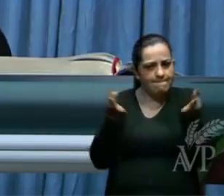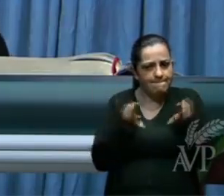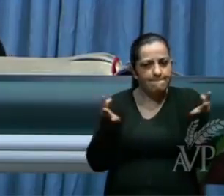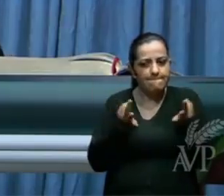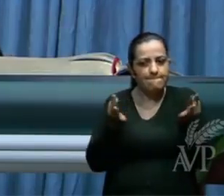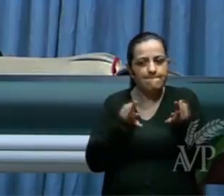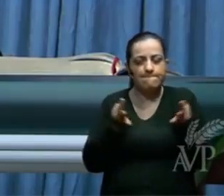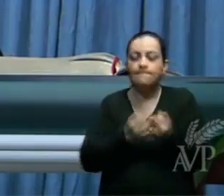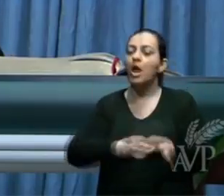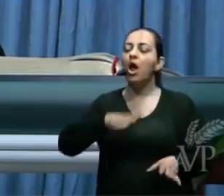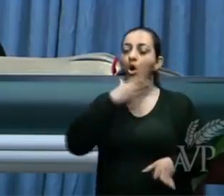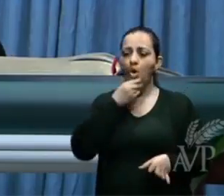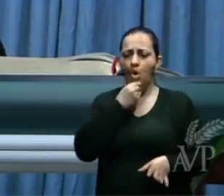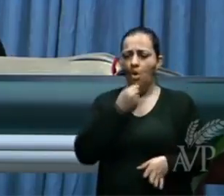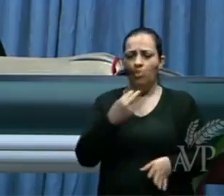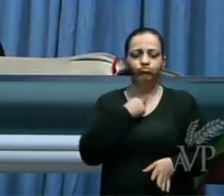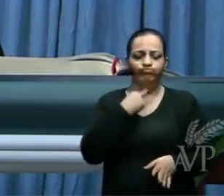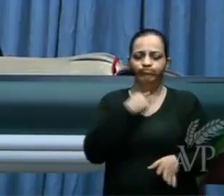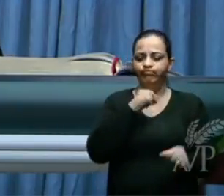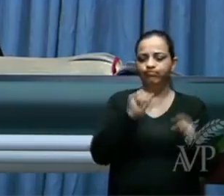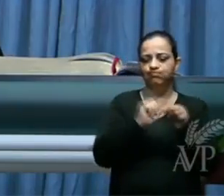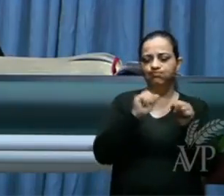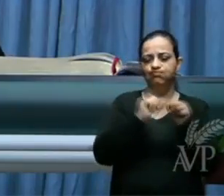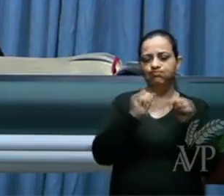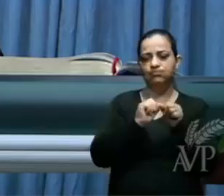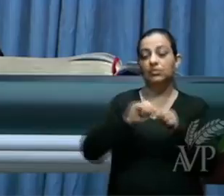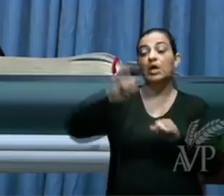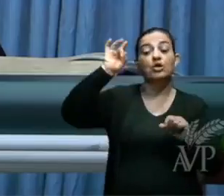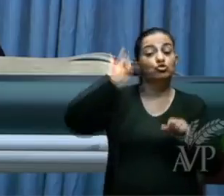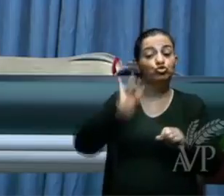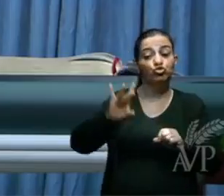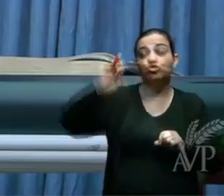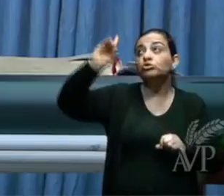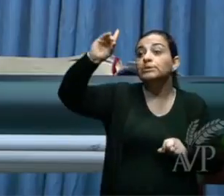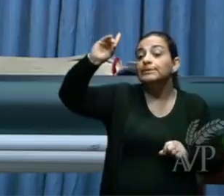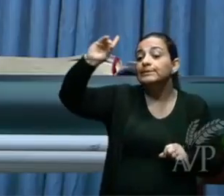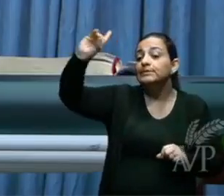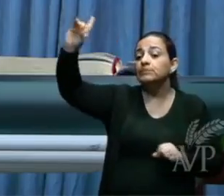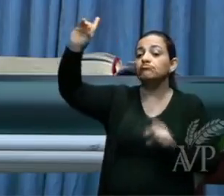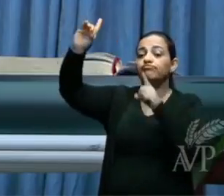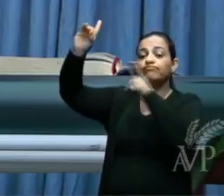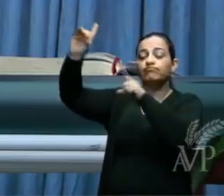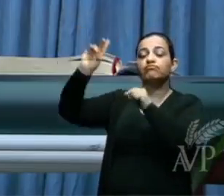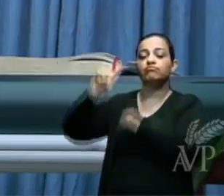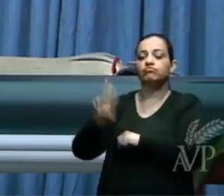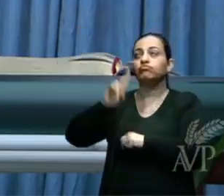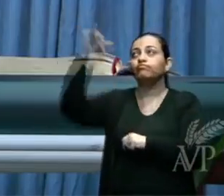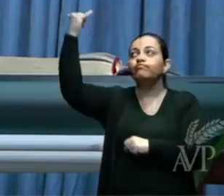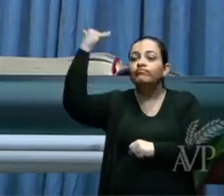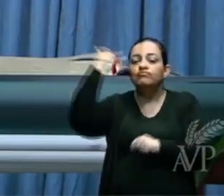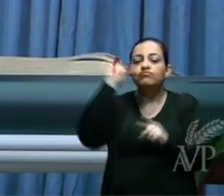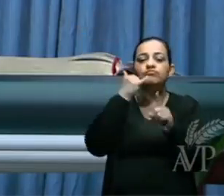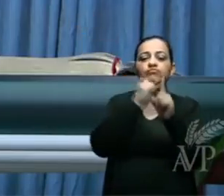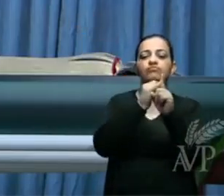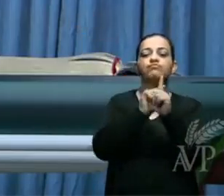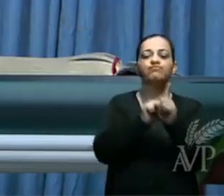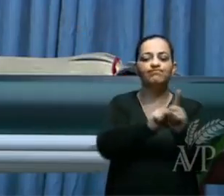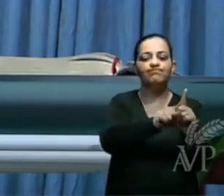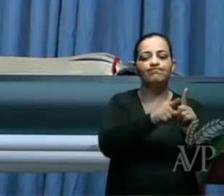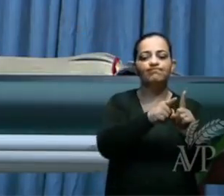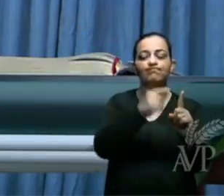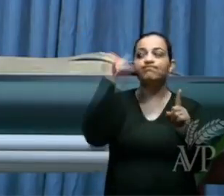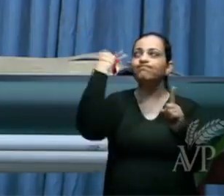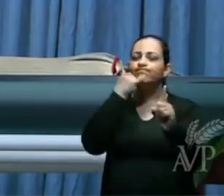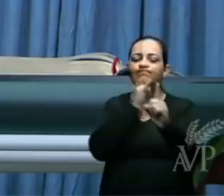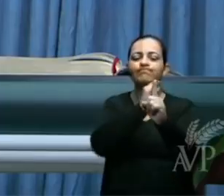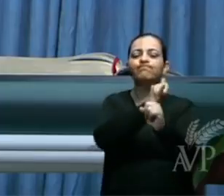fazer as obras sobrenaturais é deus usando ele como um instrumento